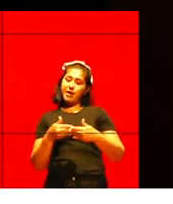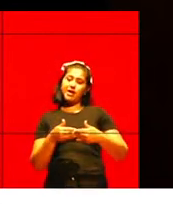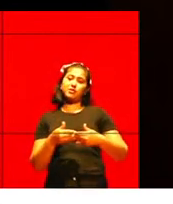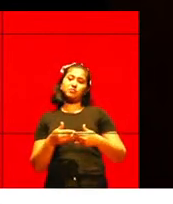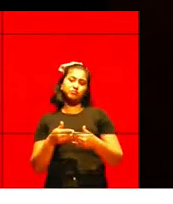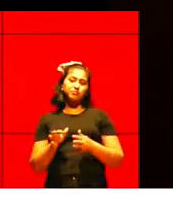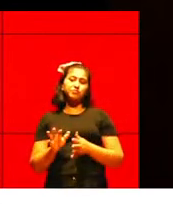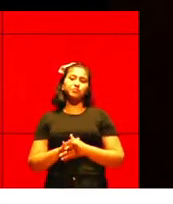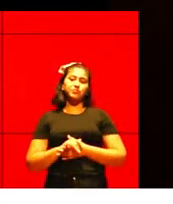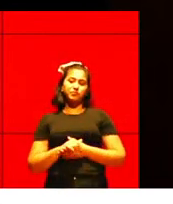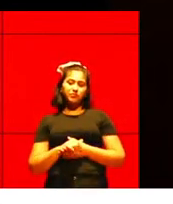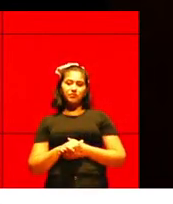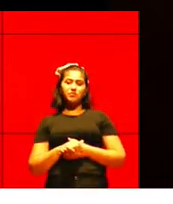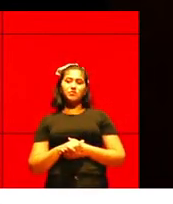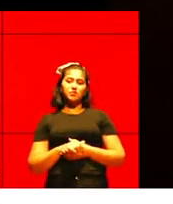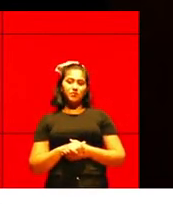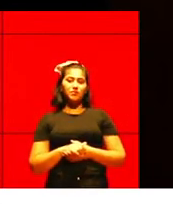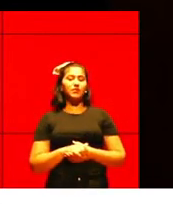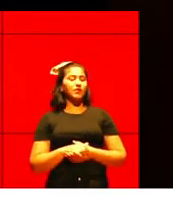próximo?